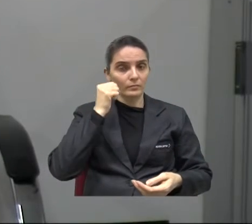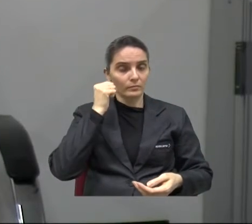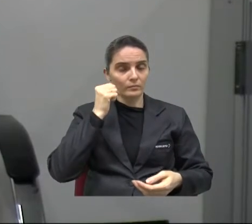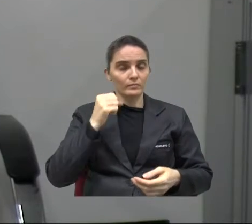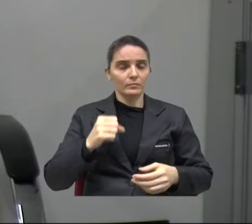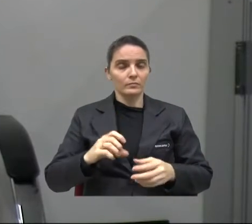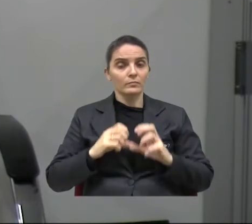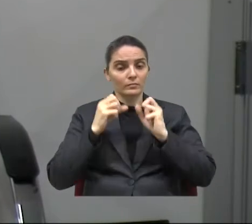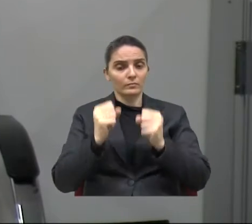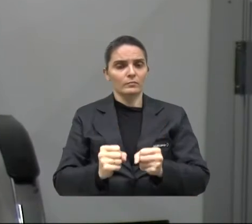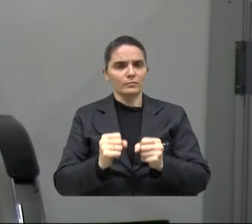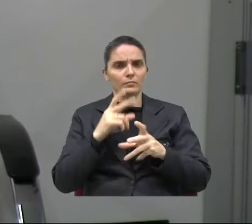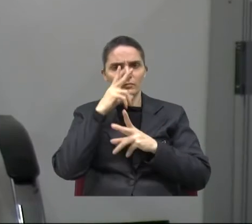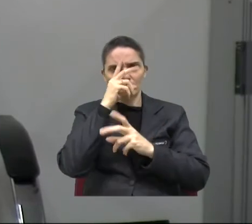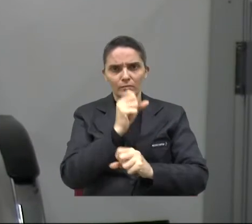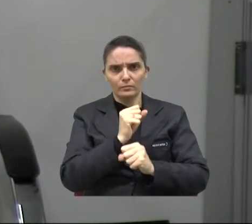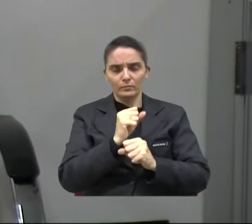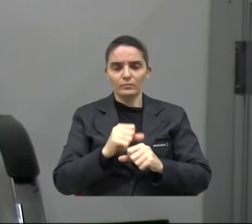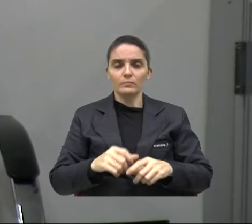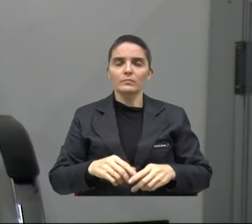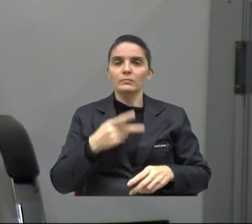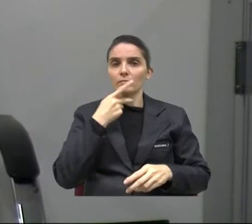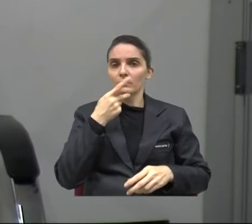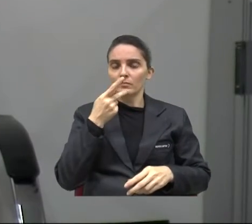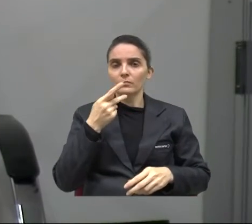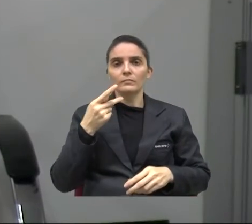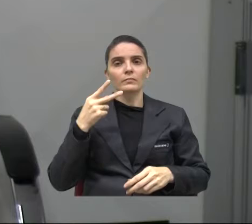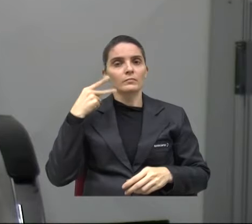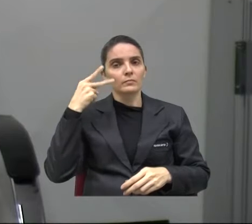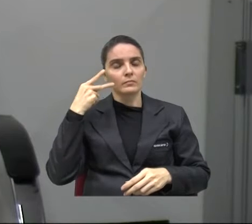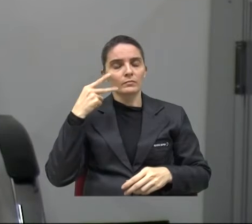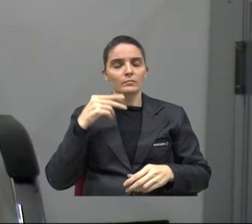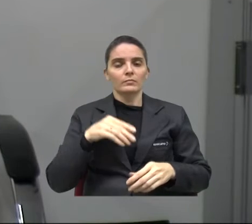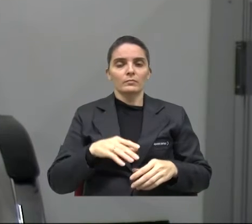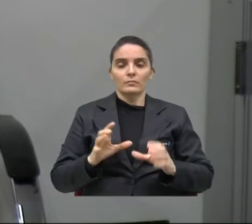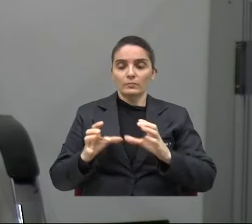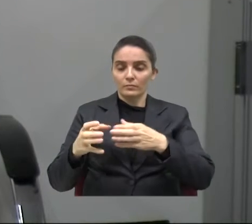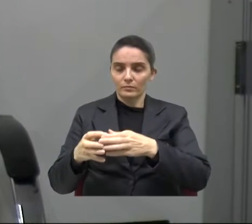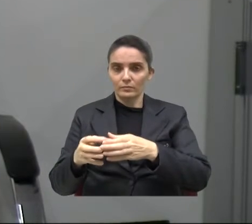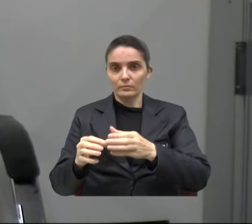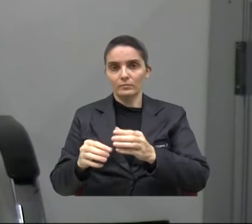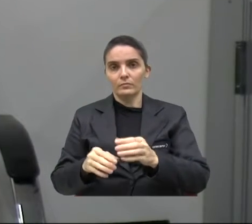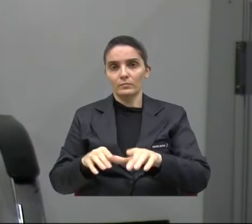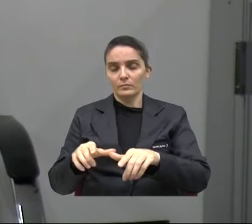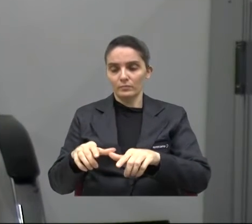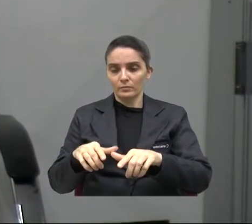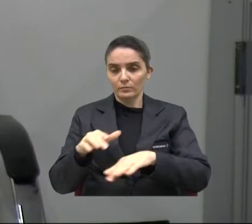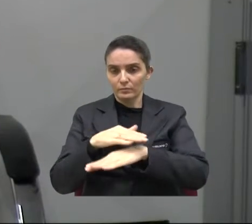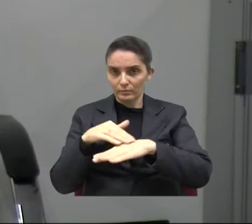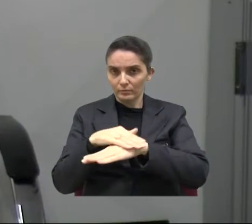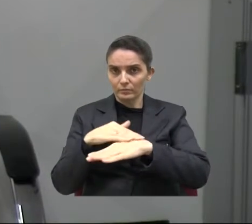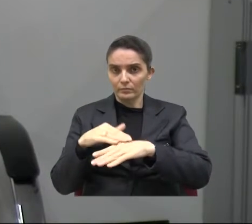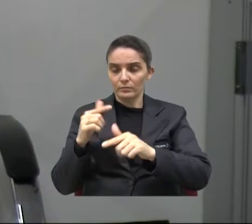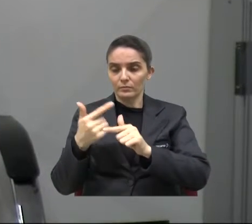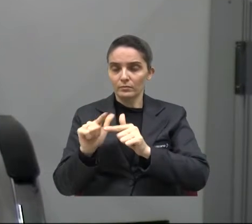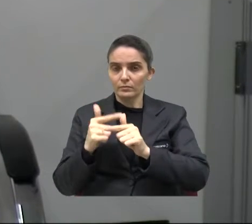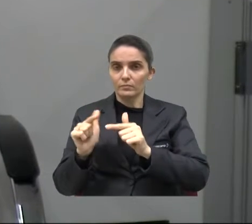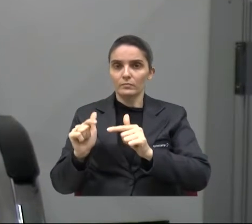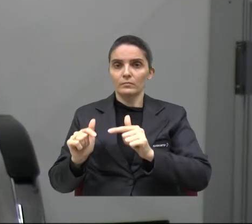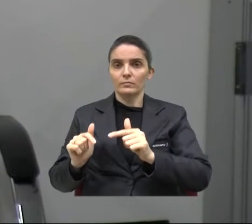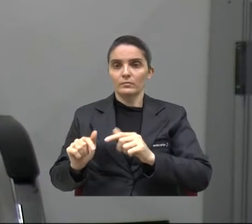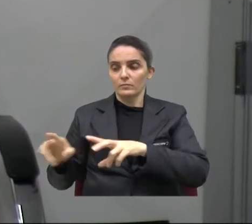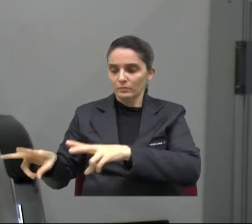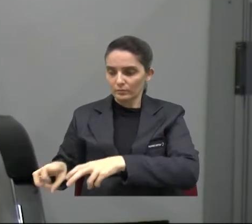Relevantes para tratarmos de estudo dos avanços da regularização das chácaras de recreio. O processo está avançando